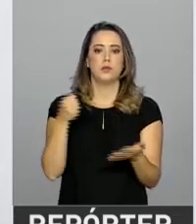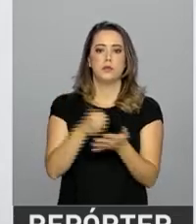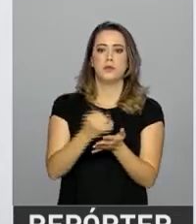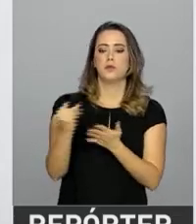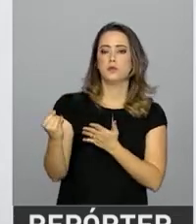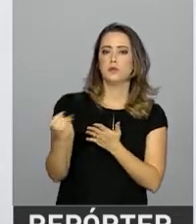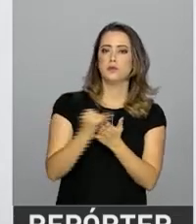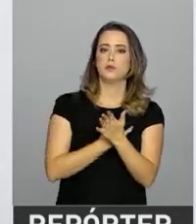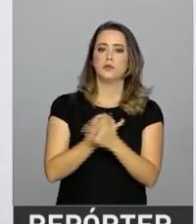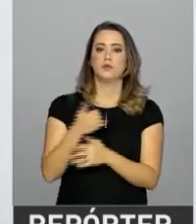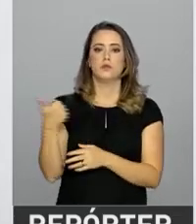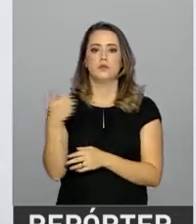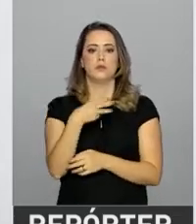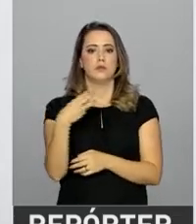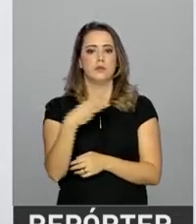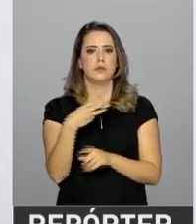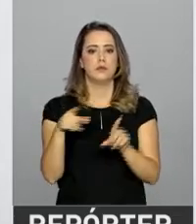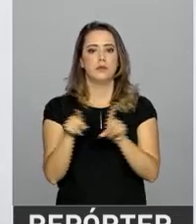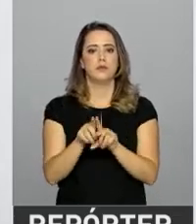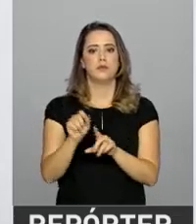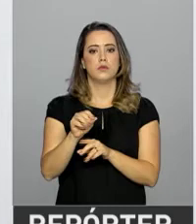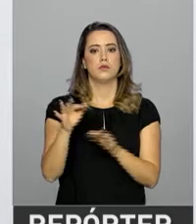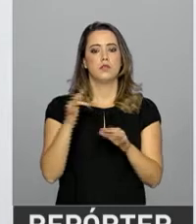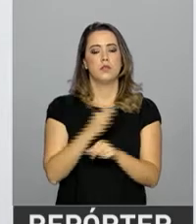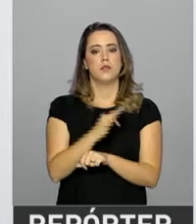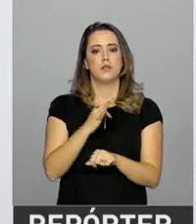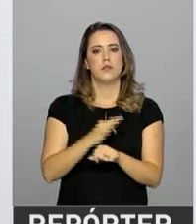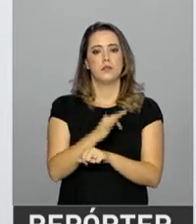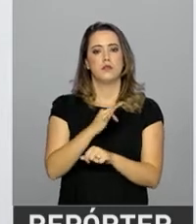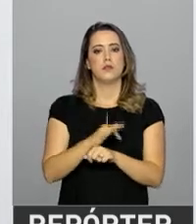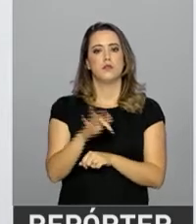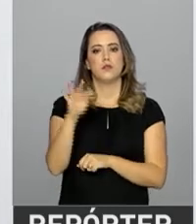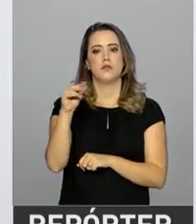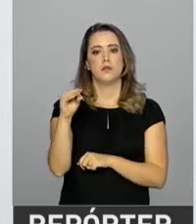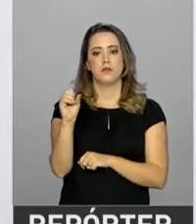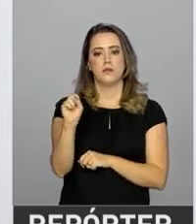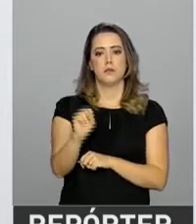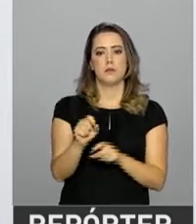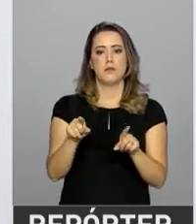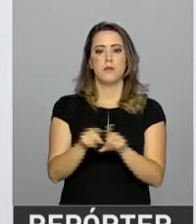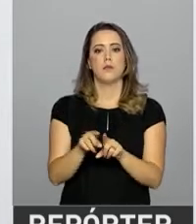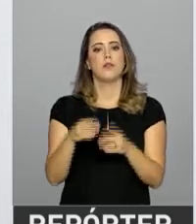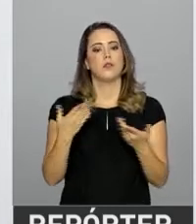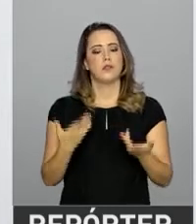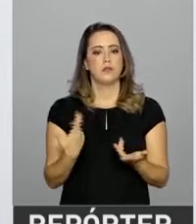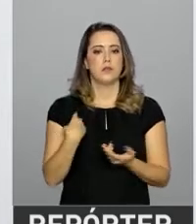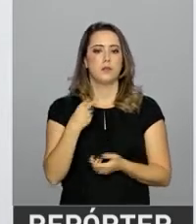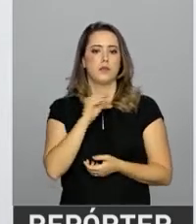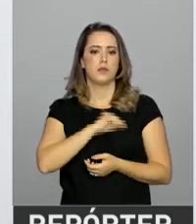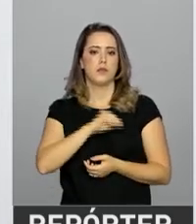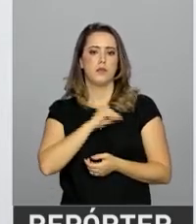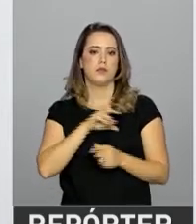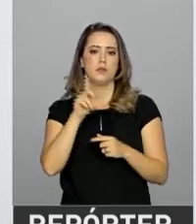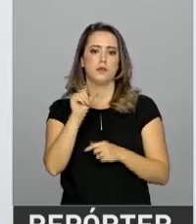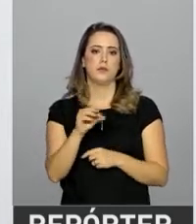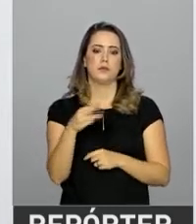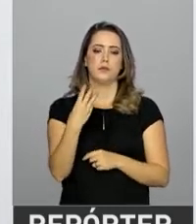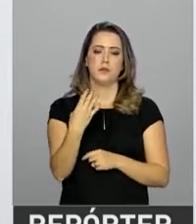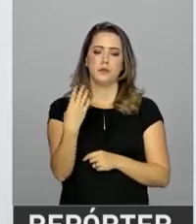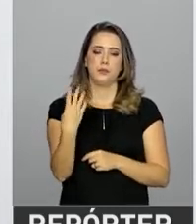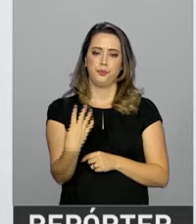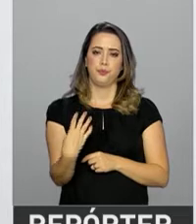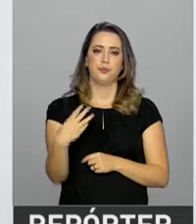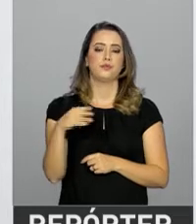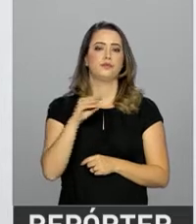como 13º salário férias e fgts e remuneração mínima correspondente a três quartos do salário